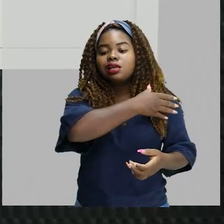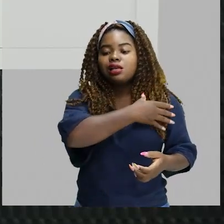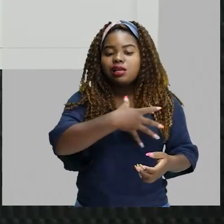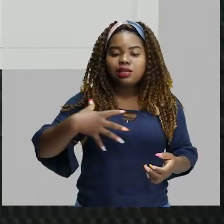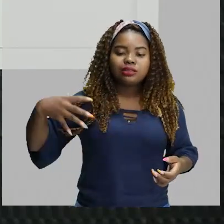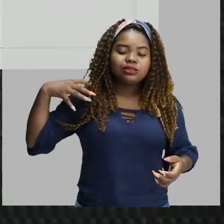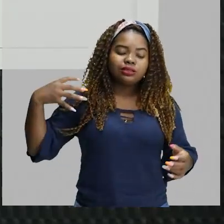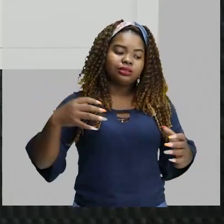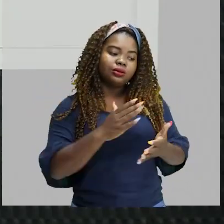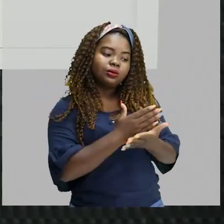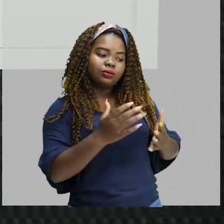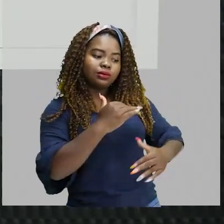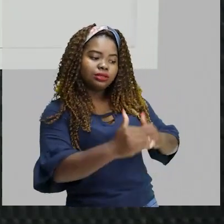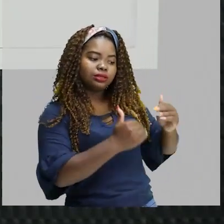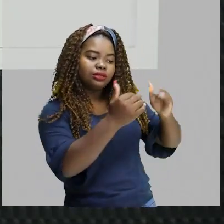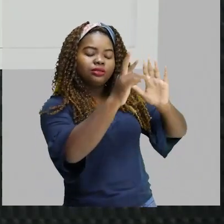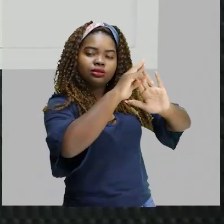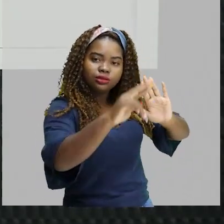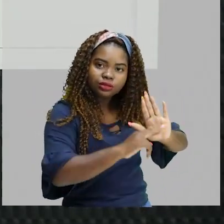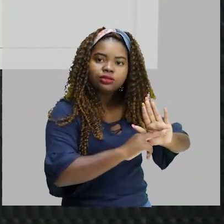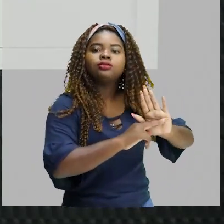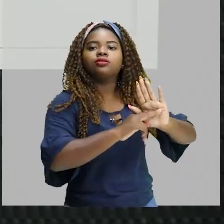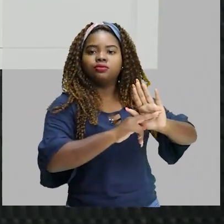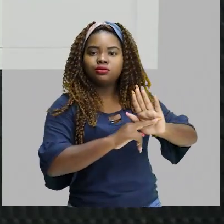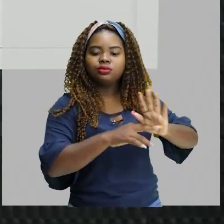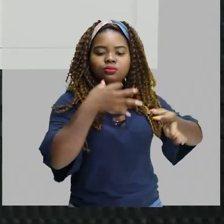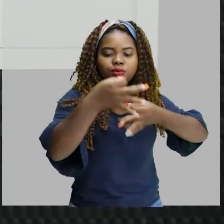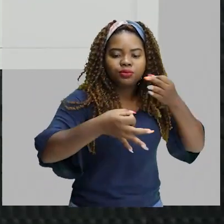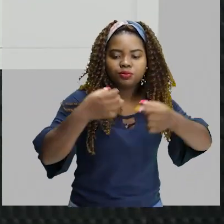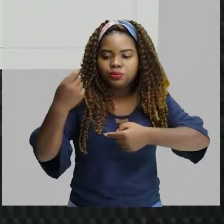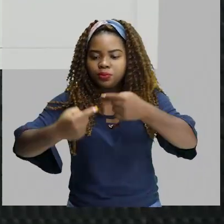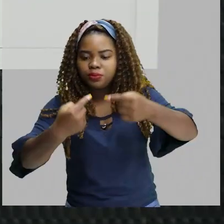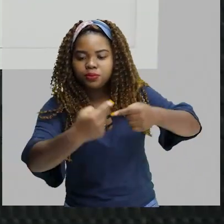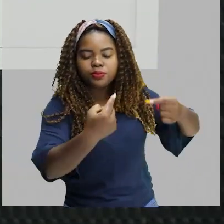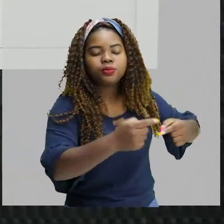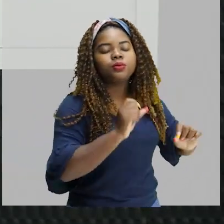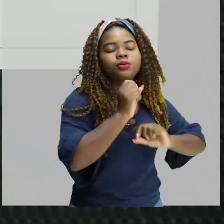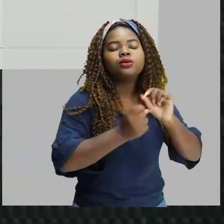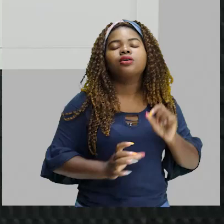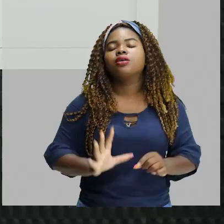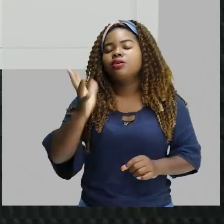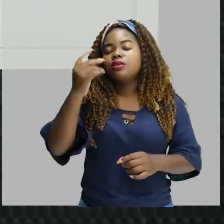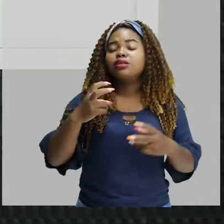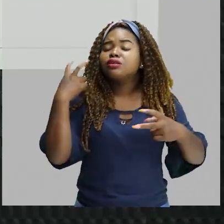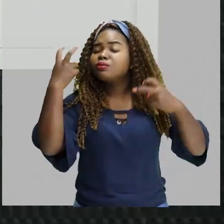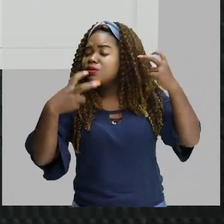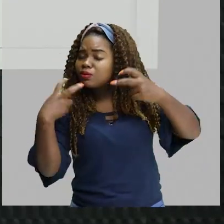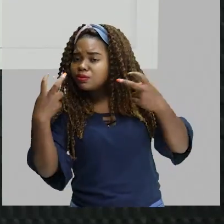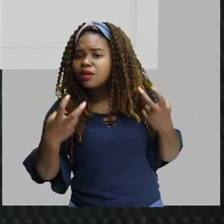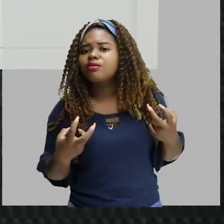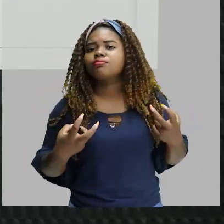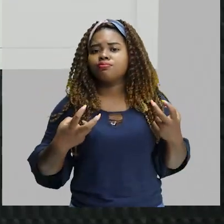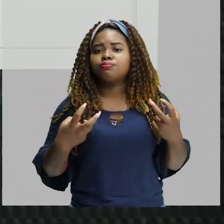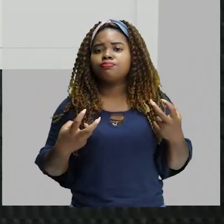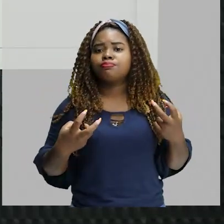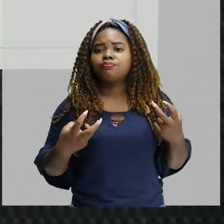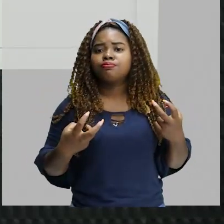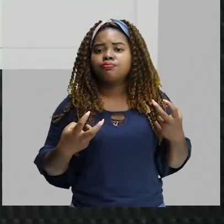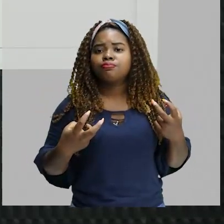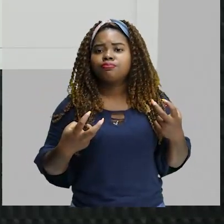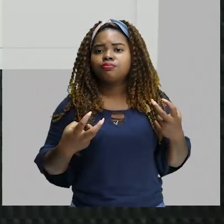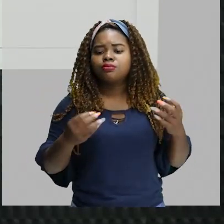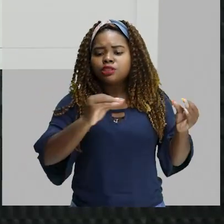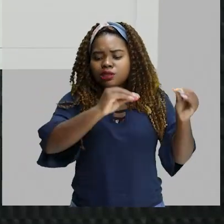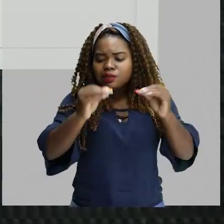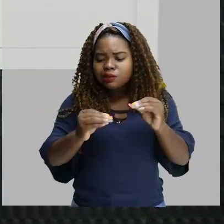a desenvolver essas recomendações, a desenvolver essas leis, essas regras, ele está preocupado, obviamente, em enquadrar